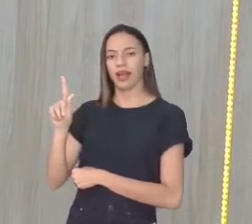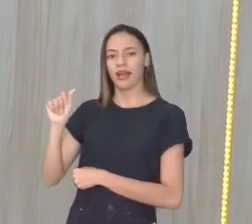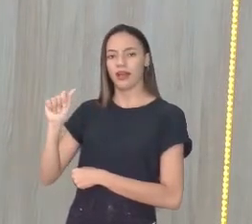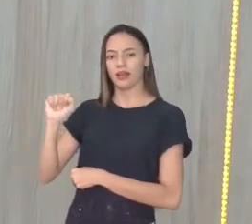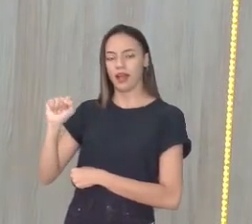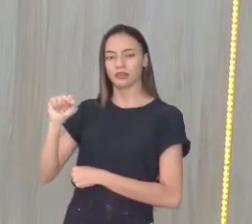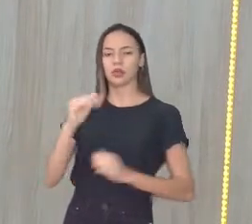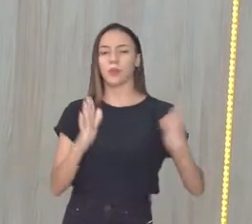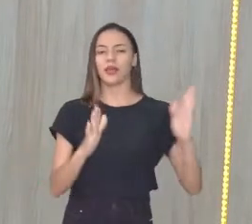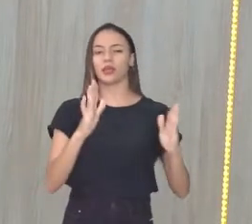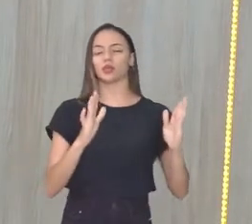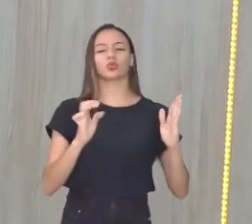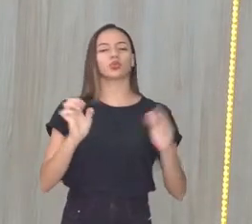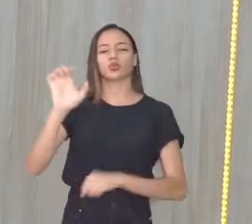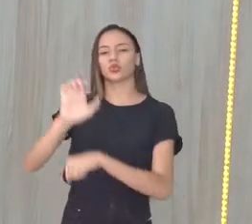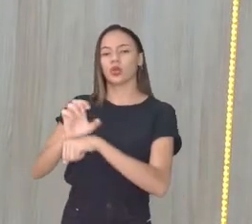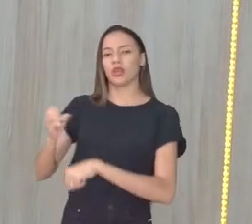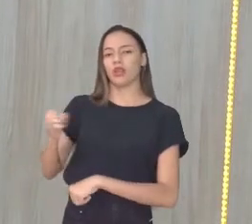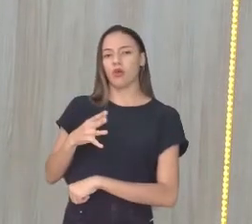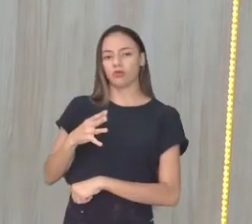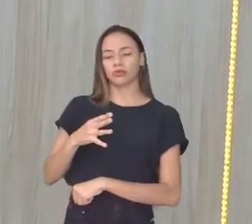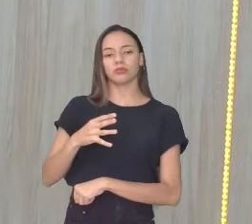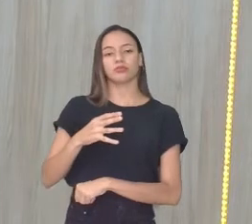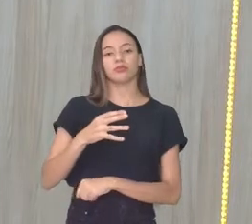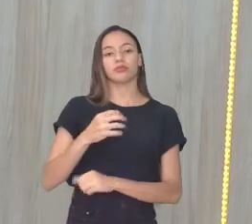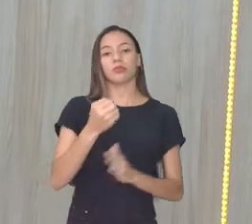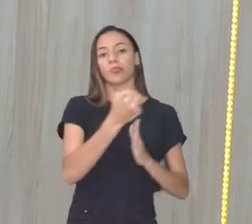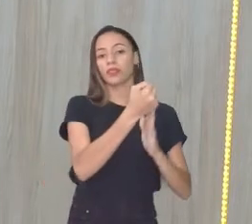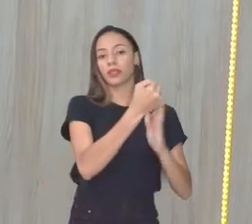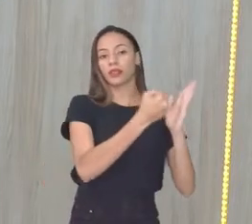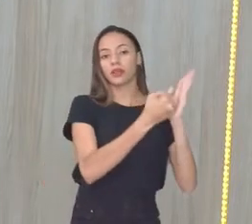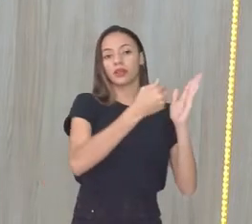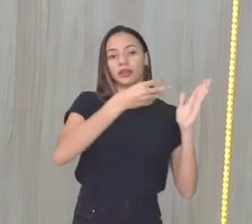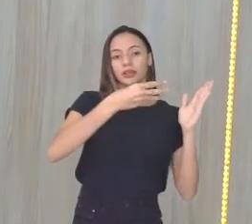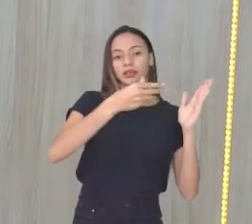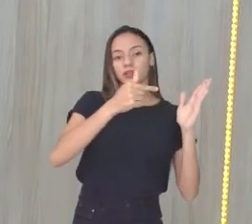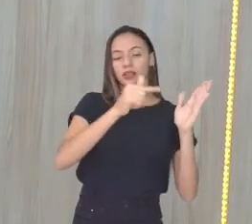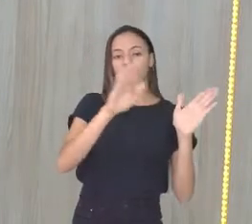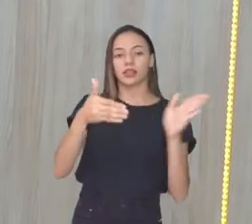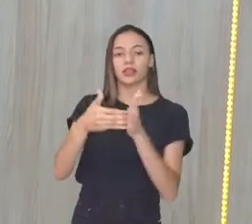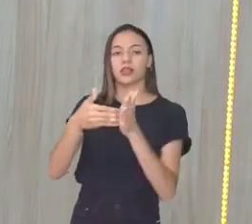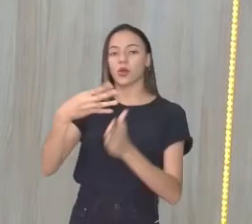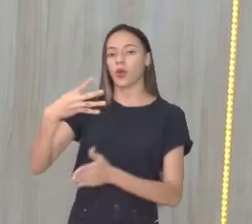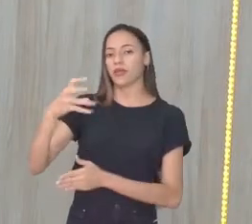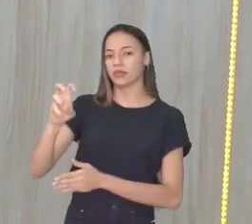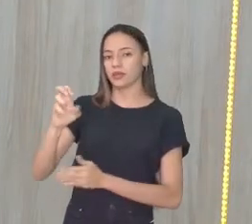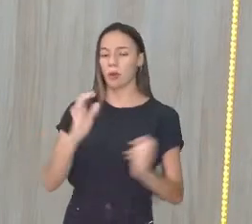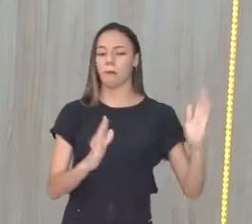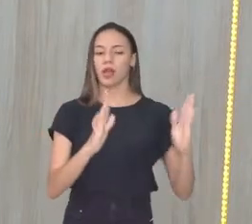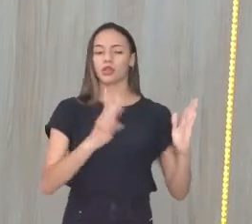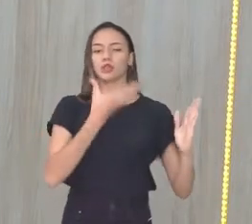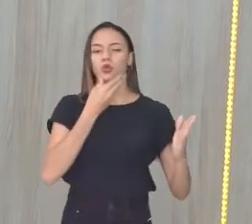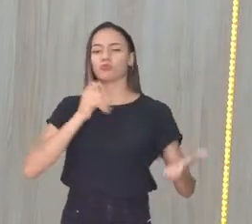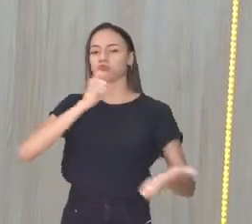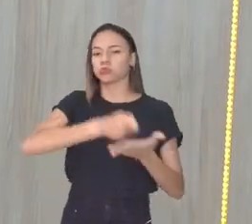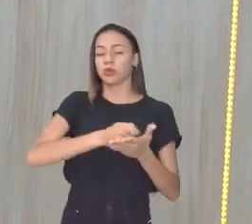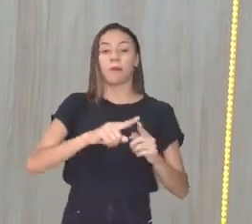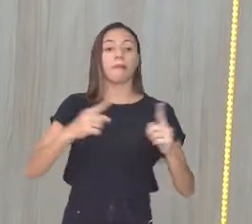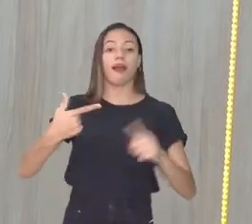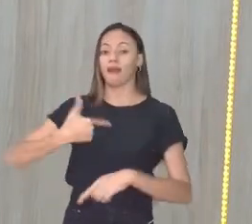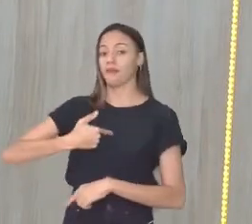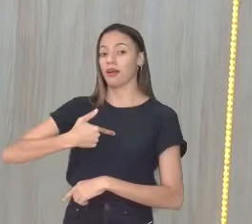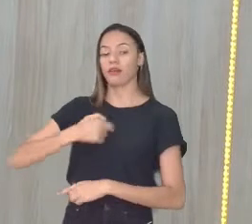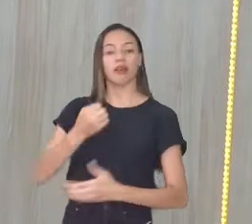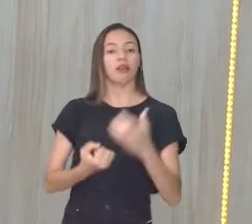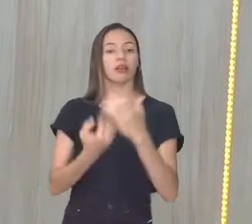né, de 37 até 45, é interessante que foi uma época de ditadura, mas ele cria, por exemplo, a CLT,